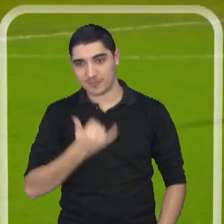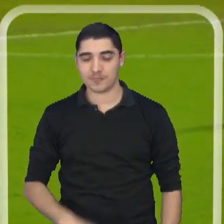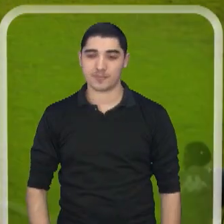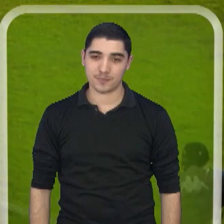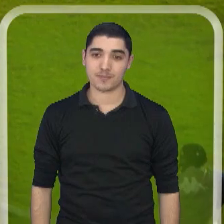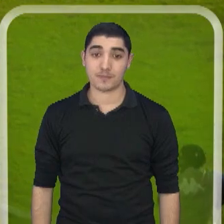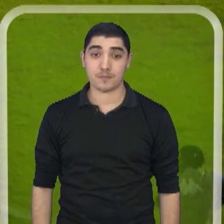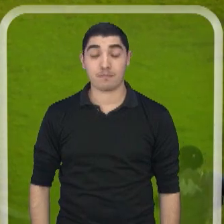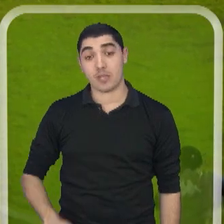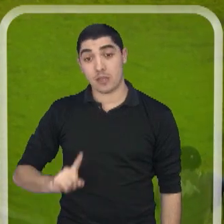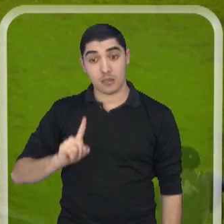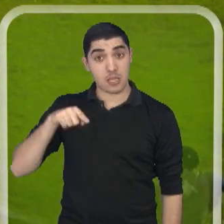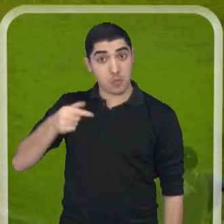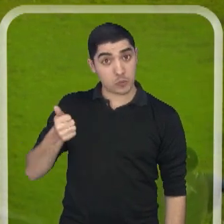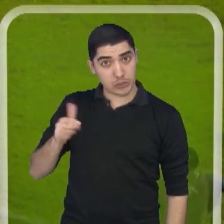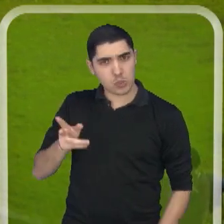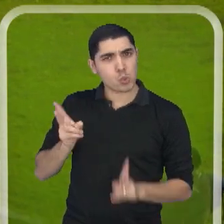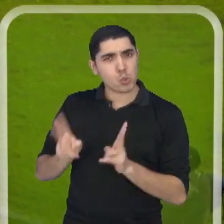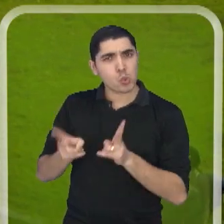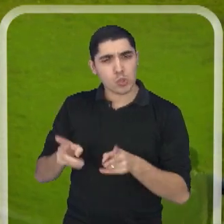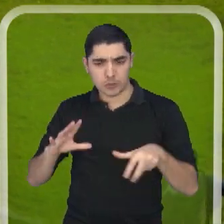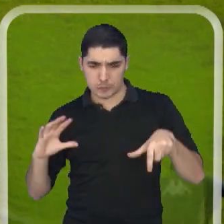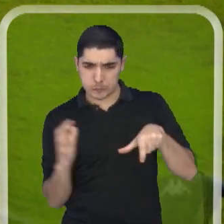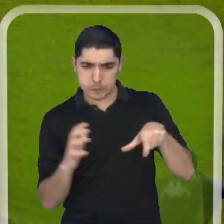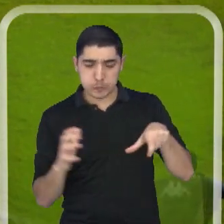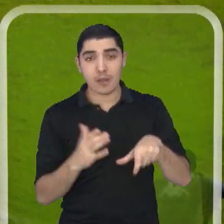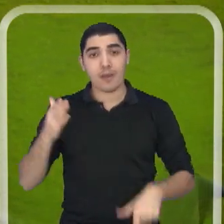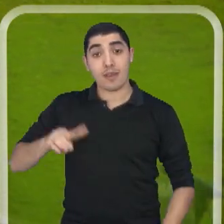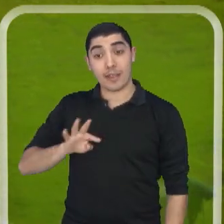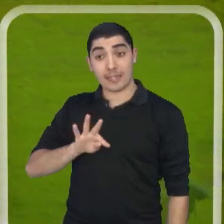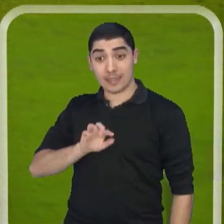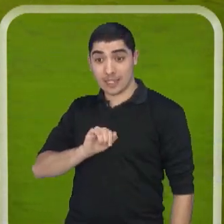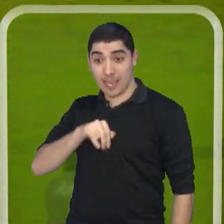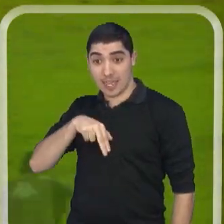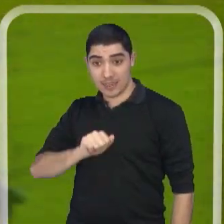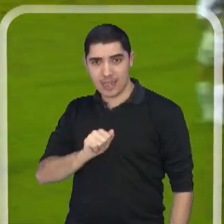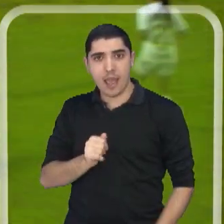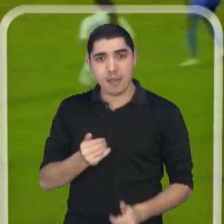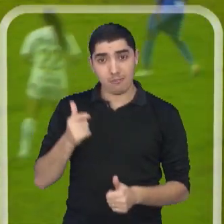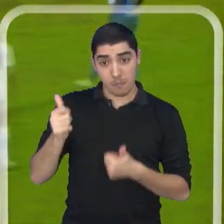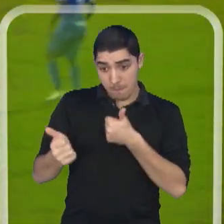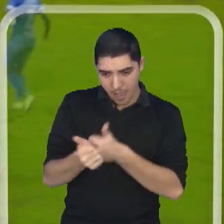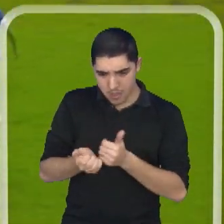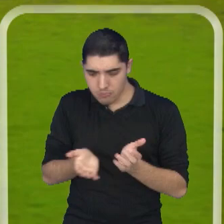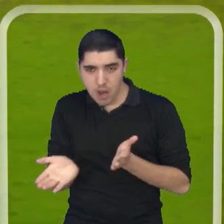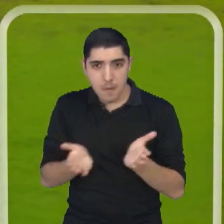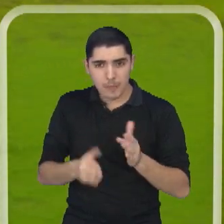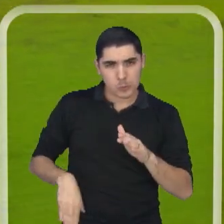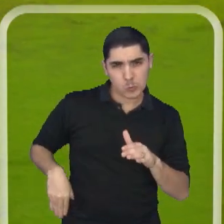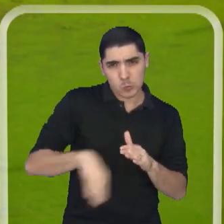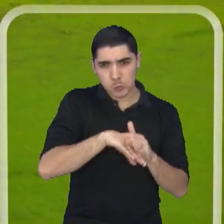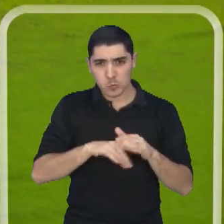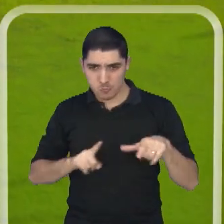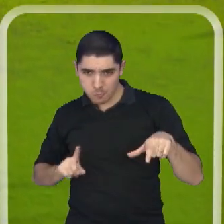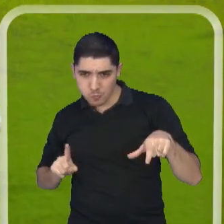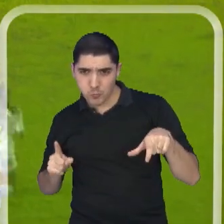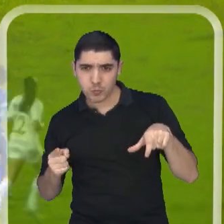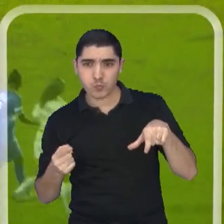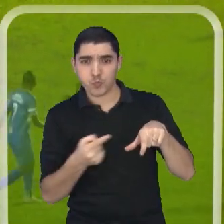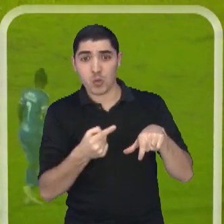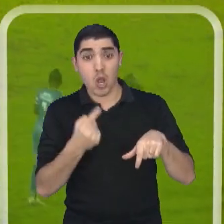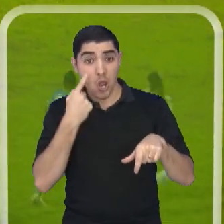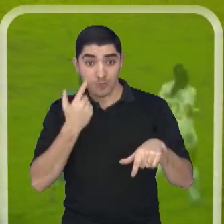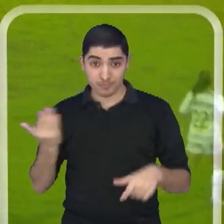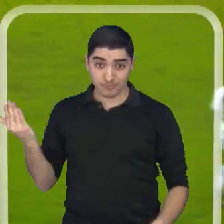fundo. As Sereias pressionavam. Tainá Maranhão recebeu na entrada da grande área e finalizou. O chute desviou